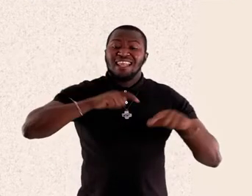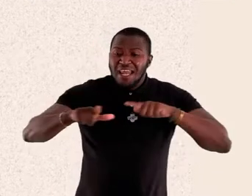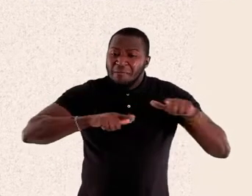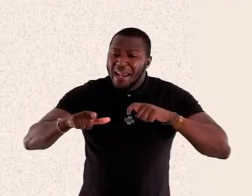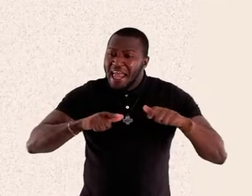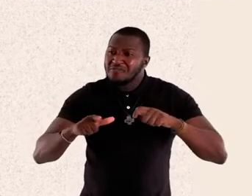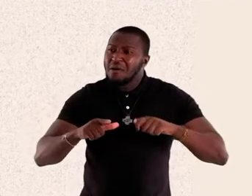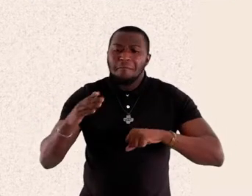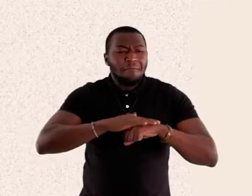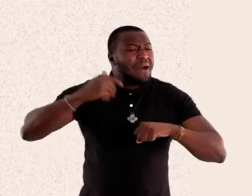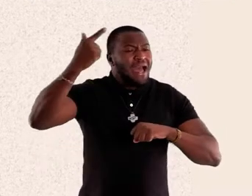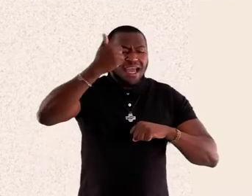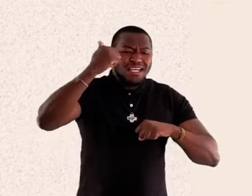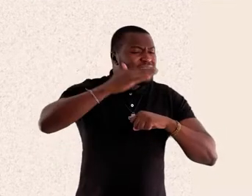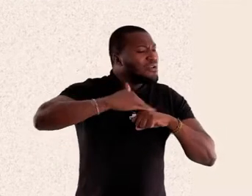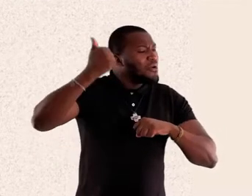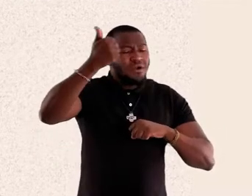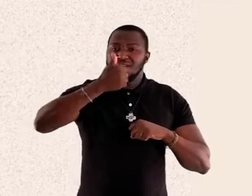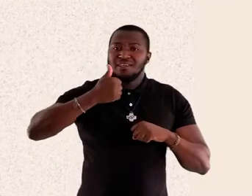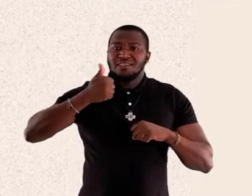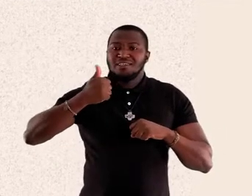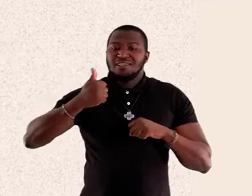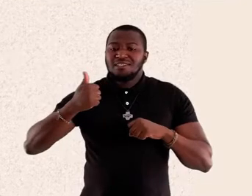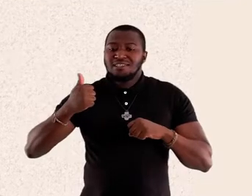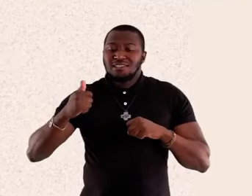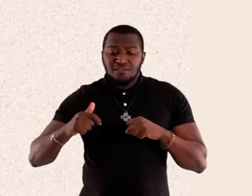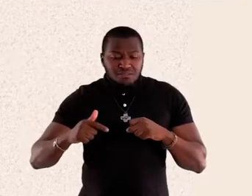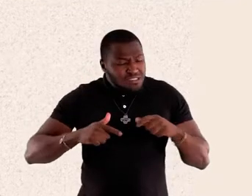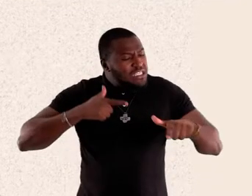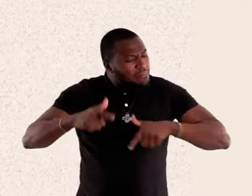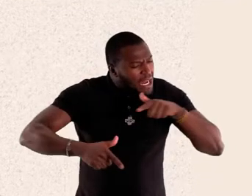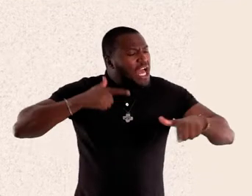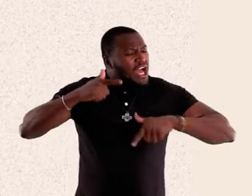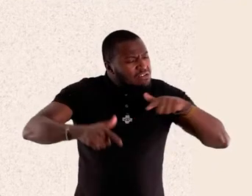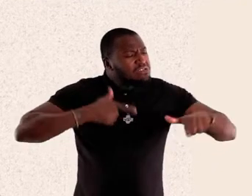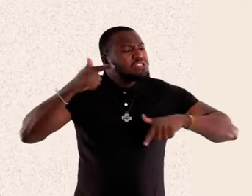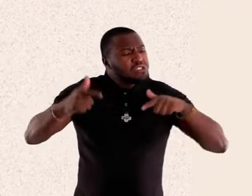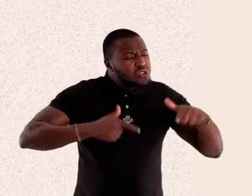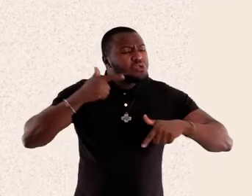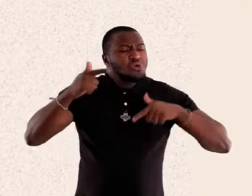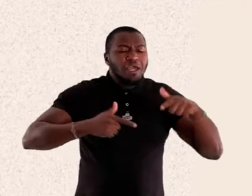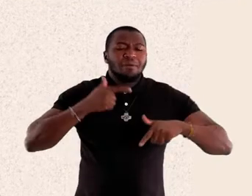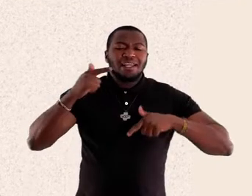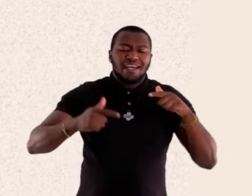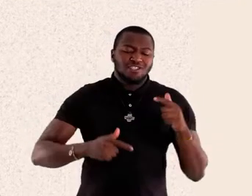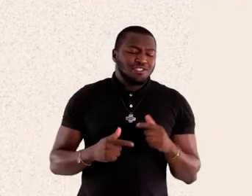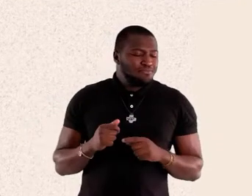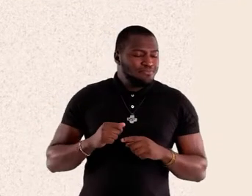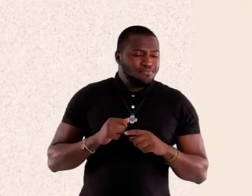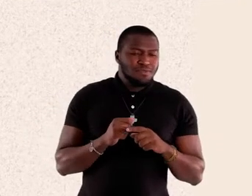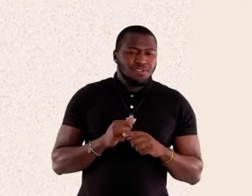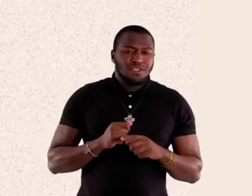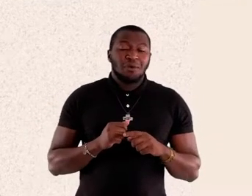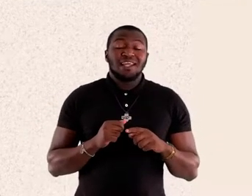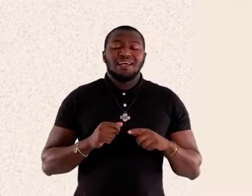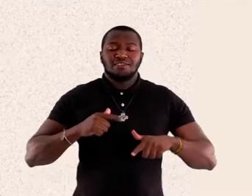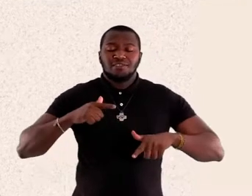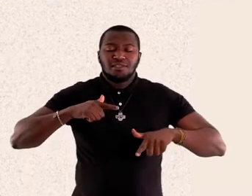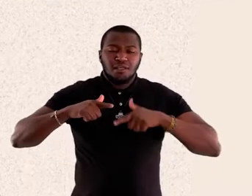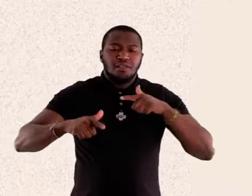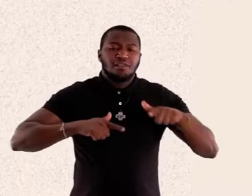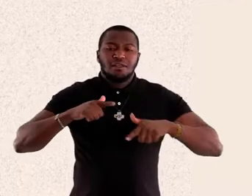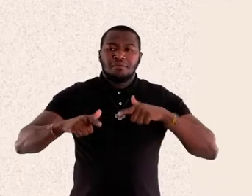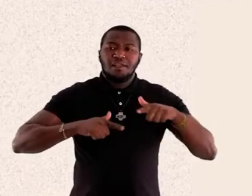performance é mais engajadas produzir um trabalho de mais qualidade e tinha um estado de